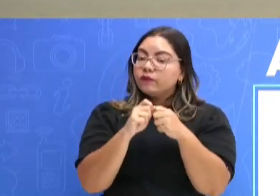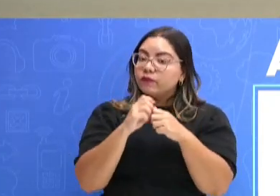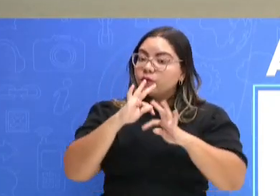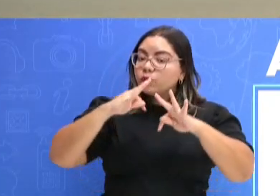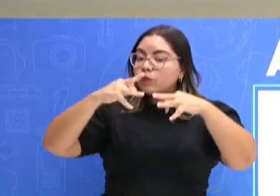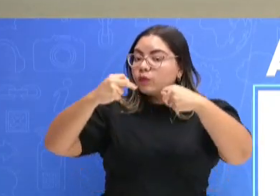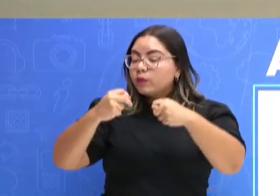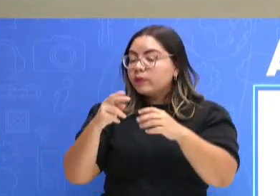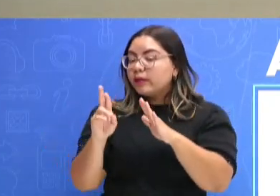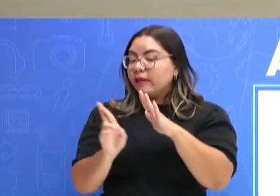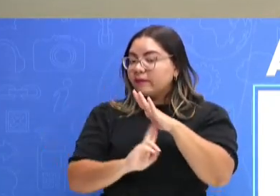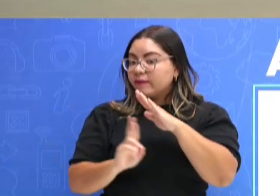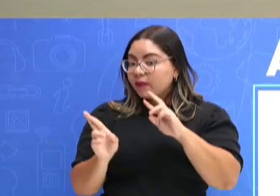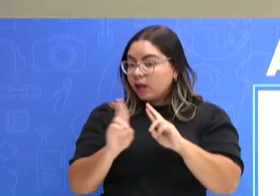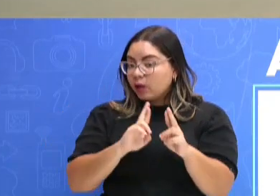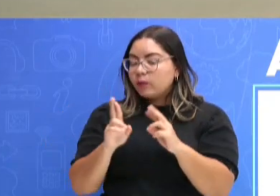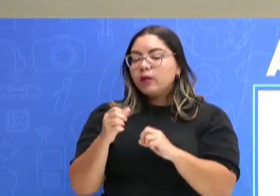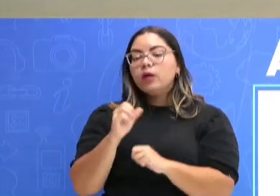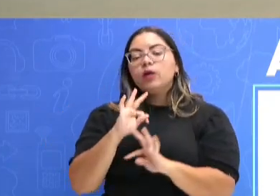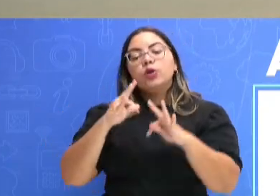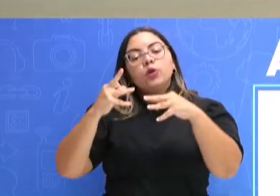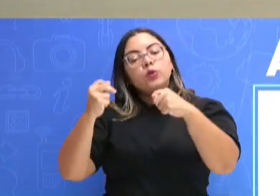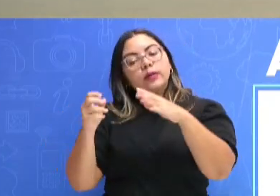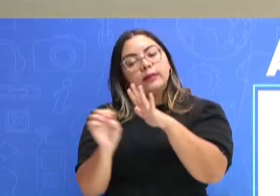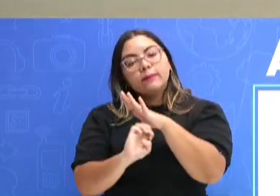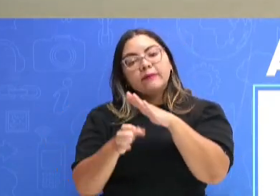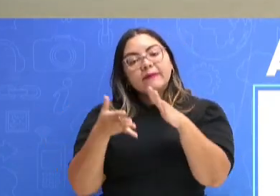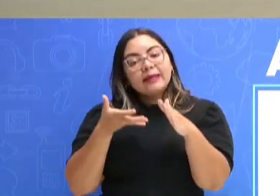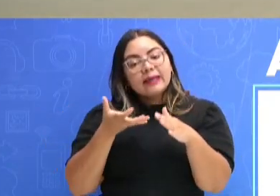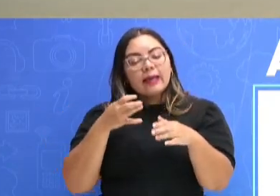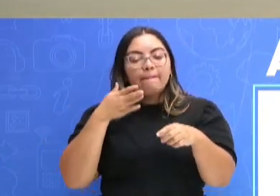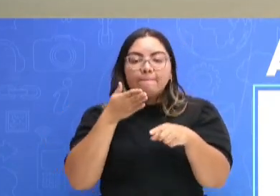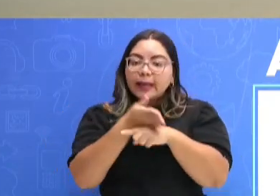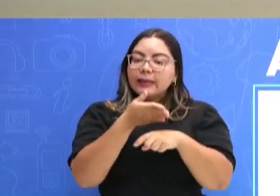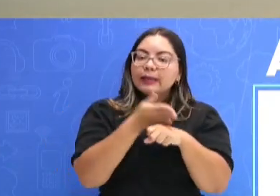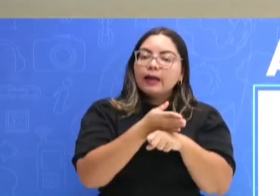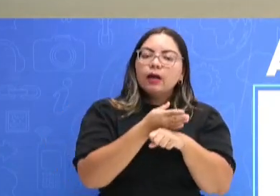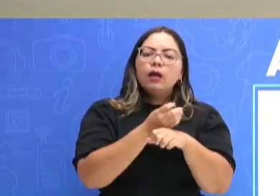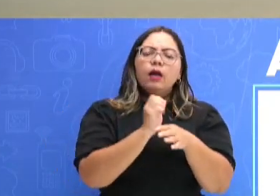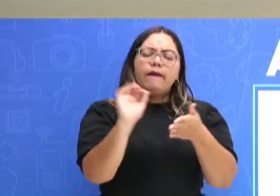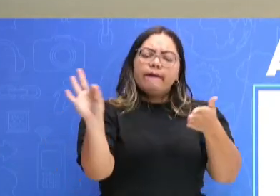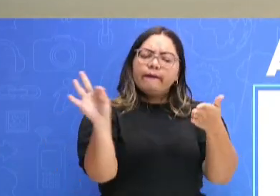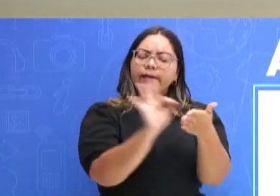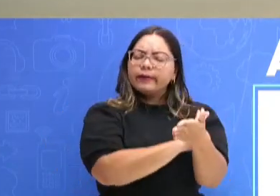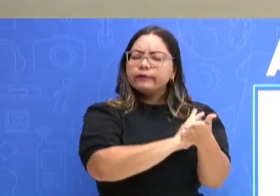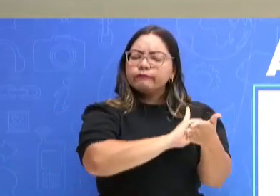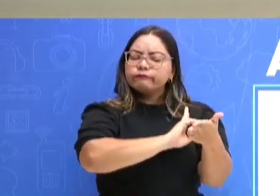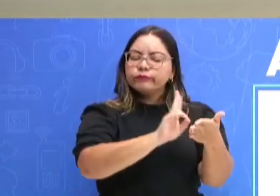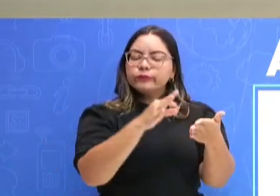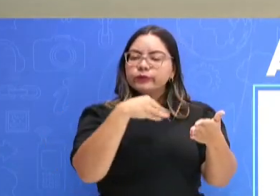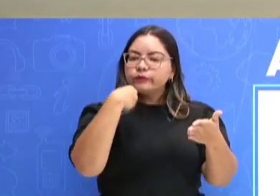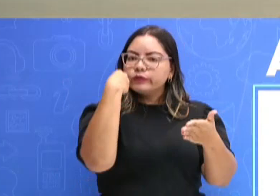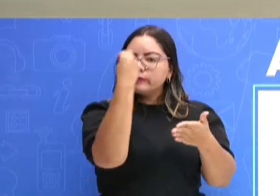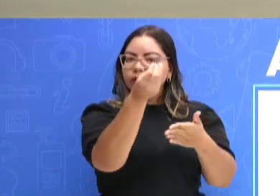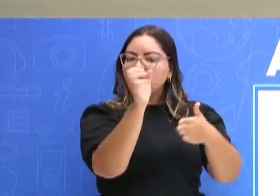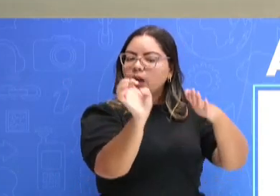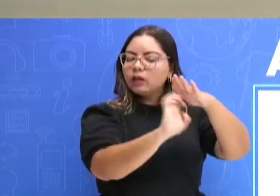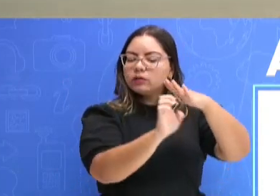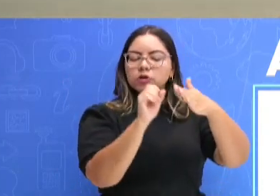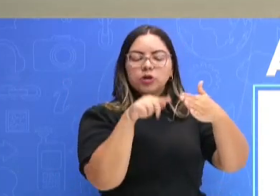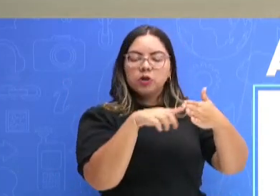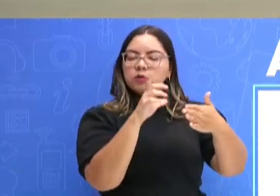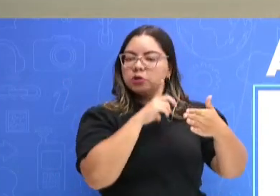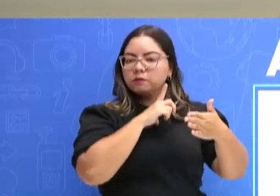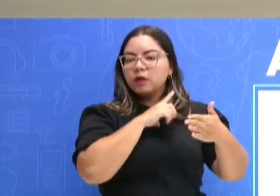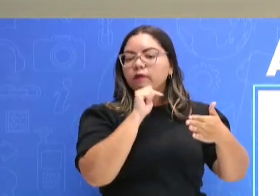e todas as lojas que tiverem adimplentes, quem quiser participar, vai ter um cadastro no município. Cadastrou, a gente vai dar o nome do cadastrado, você vai na loja, o que tiver lá